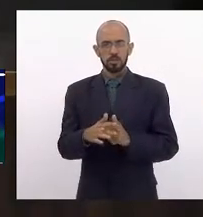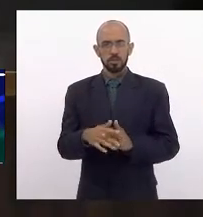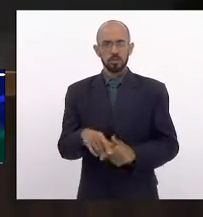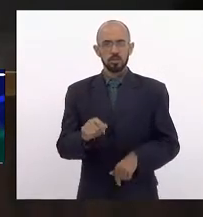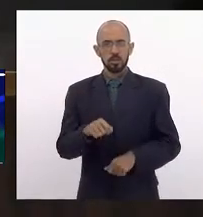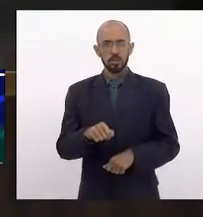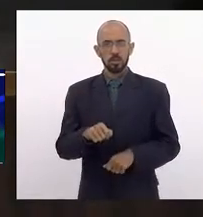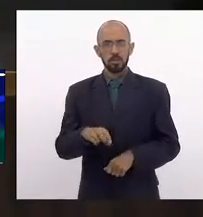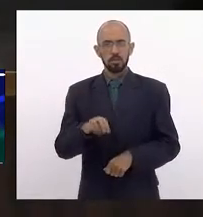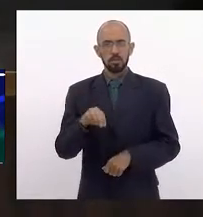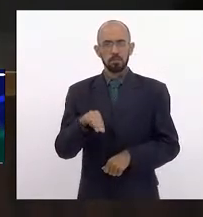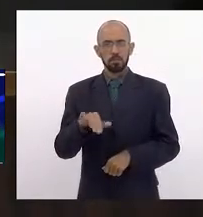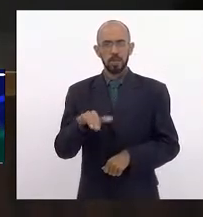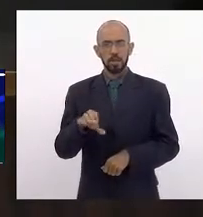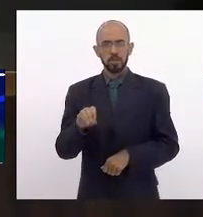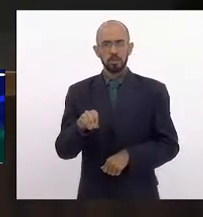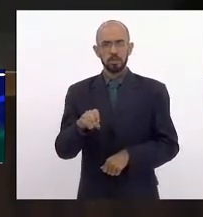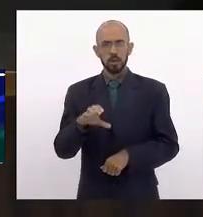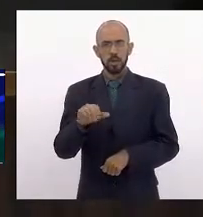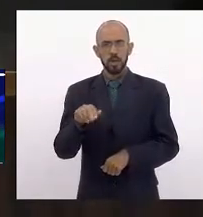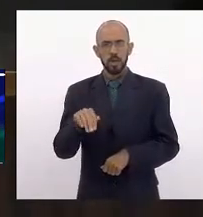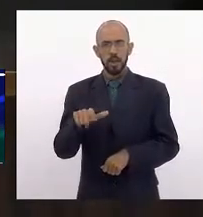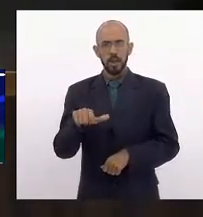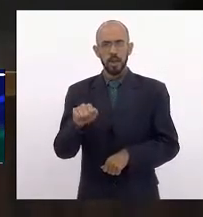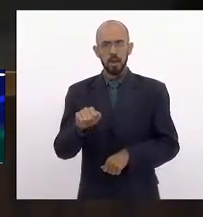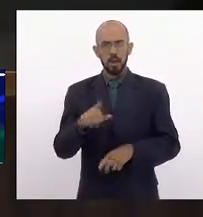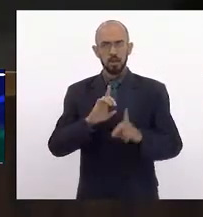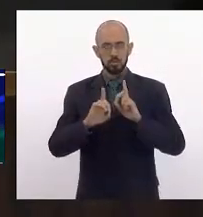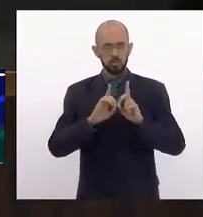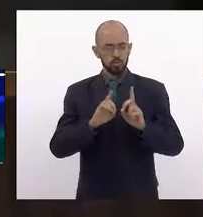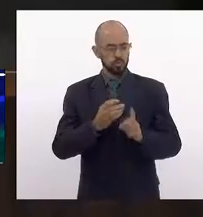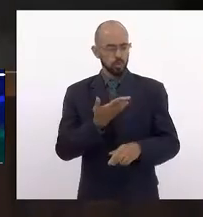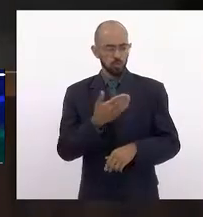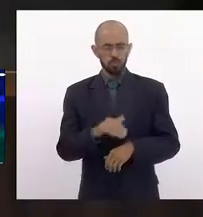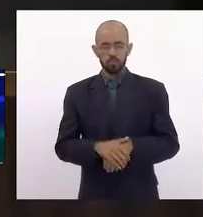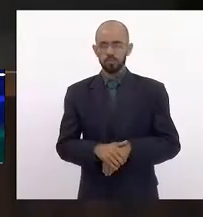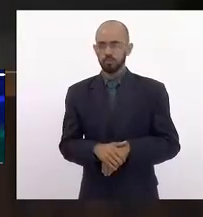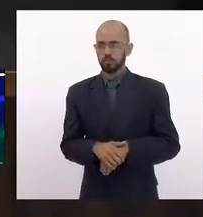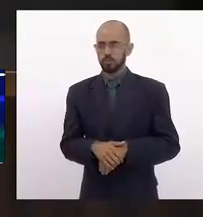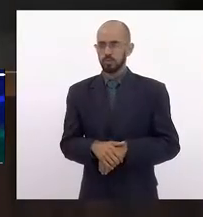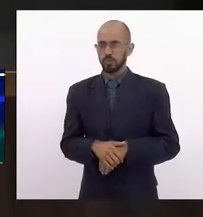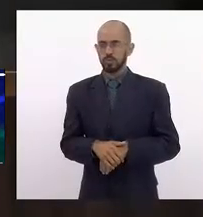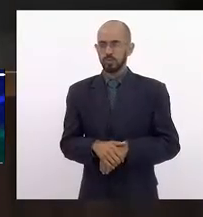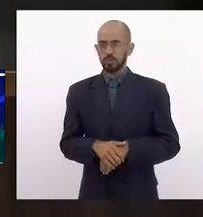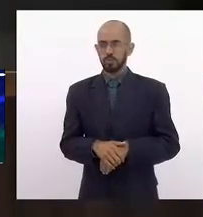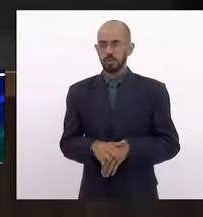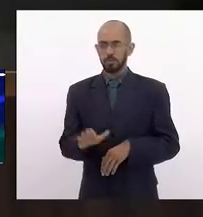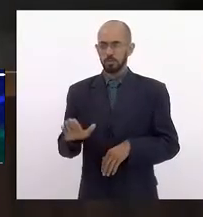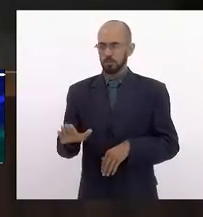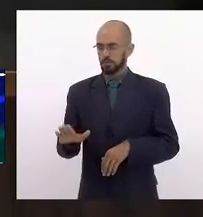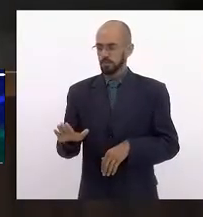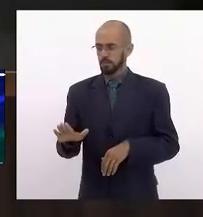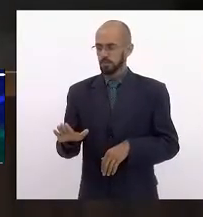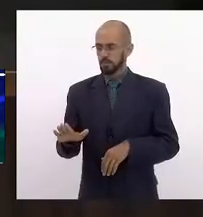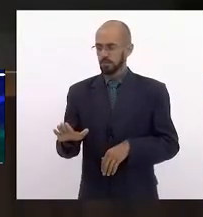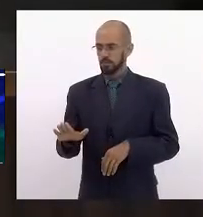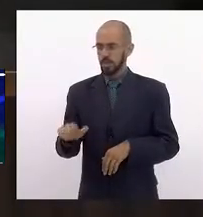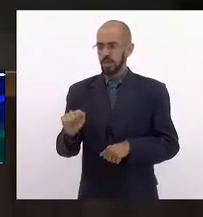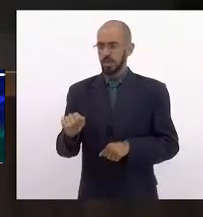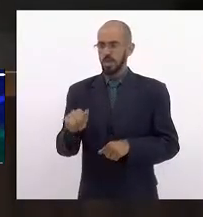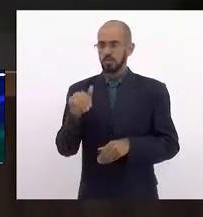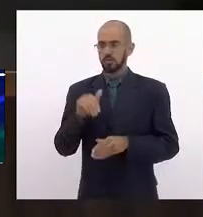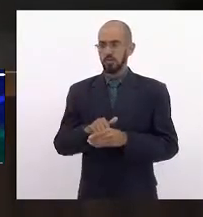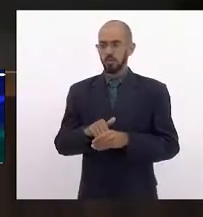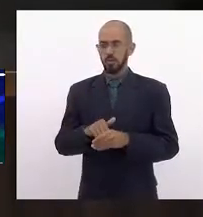relator Deputado Márcio canela em discussão presente e eu vou voltar alguns